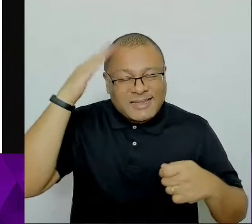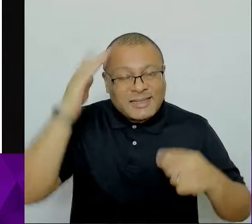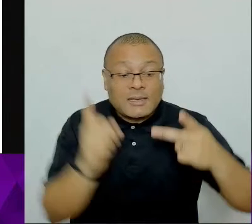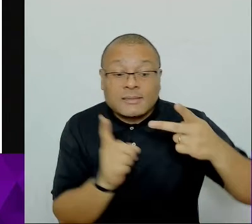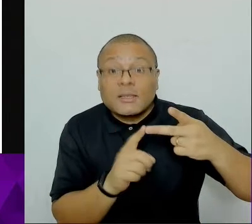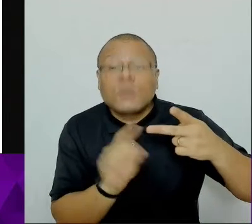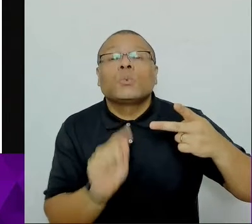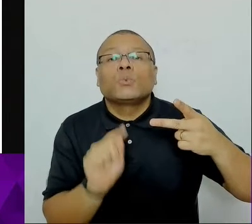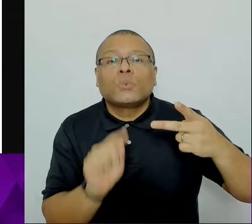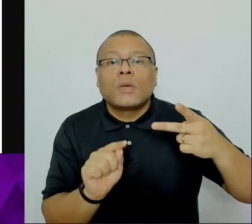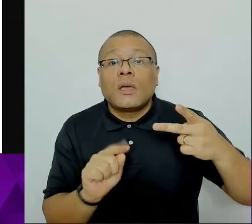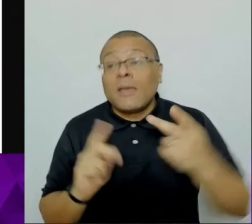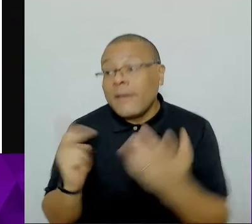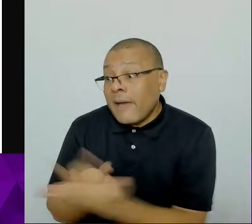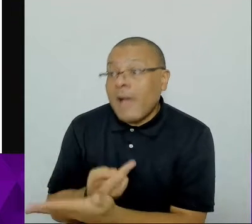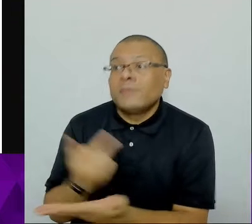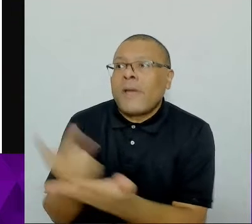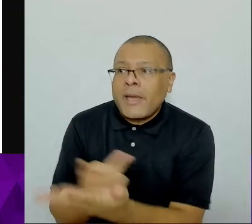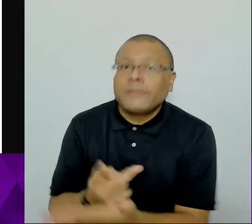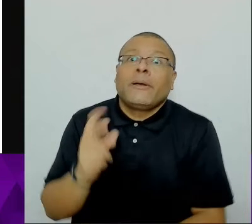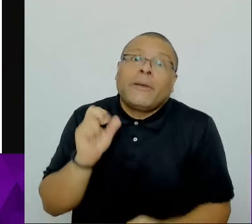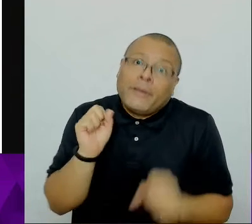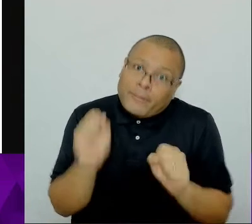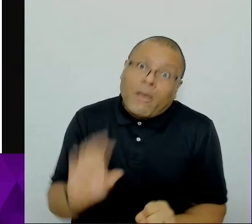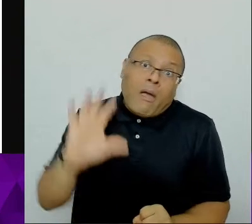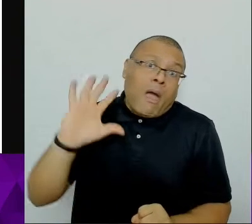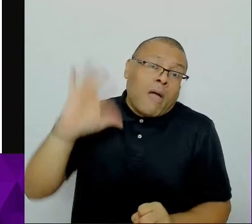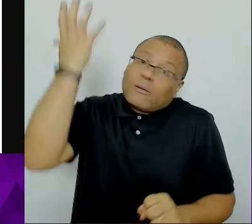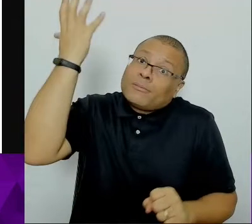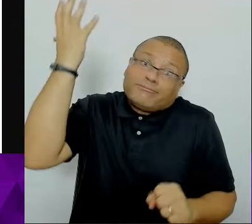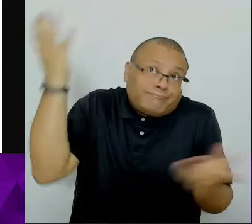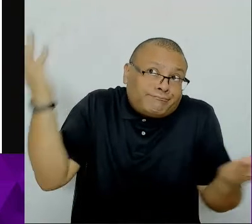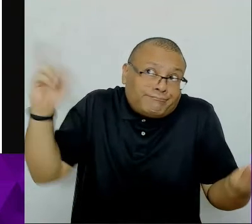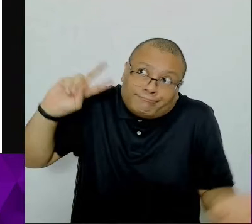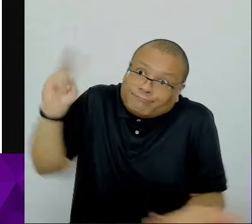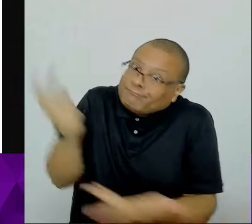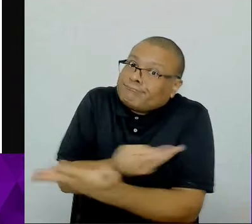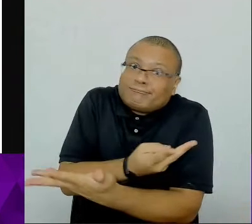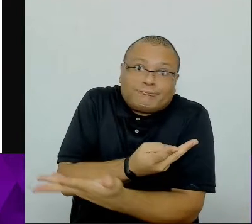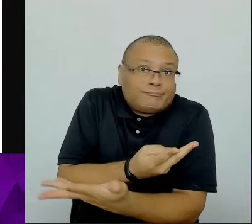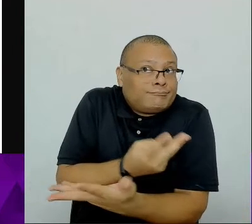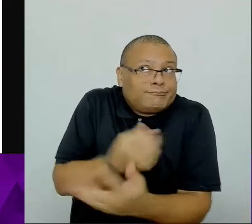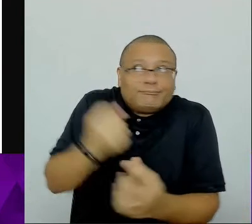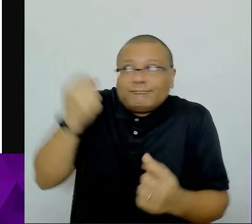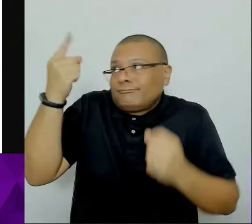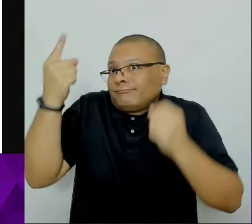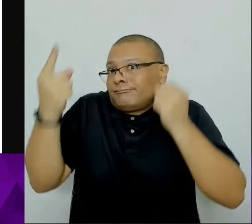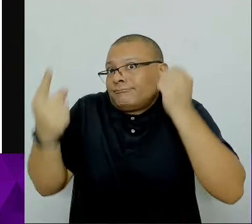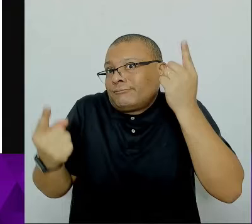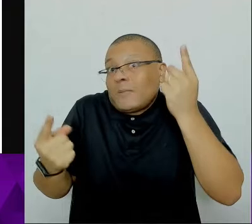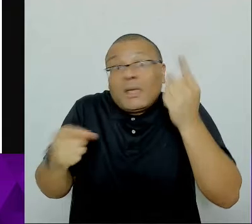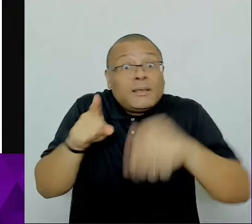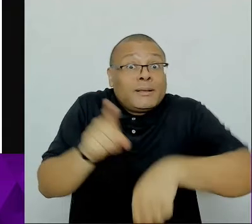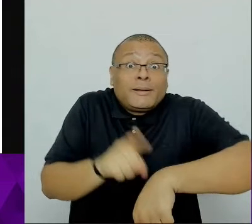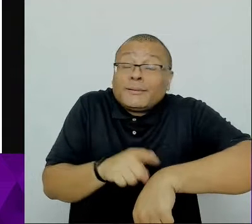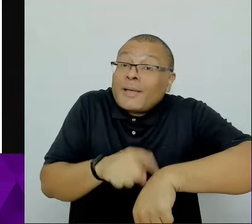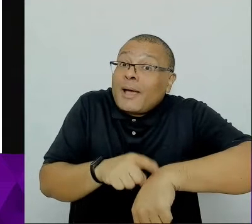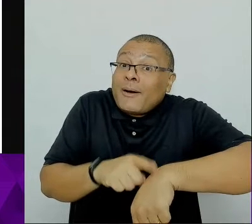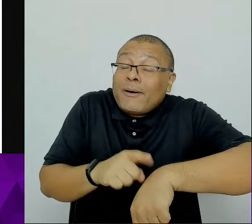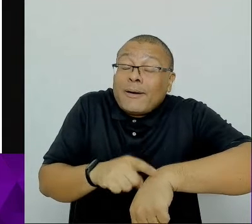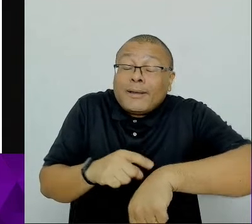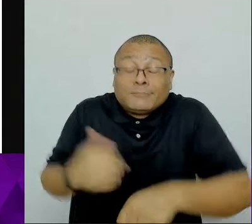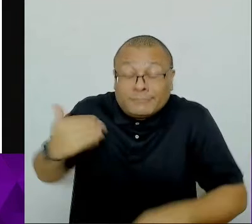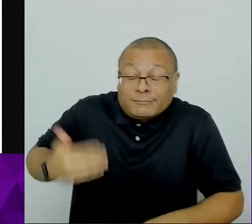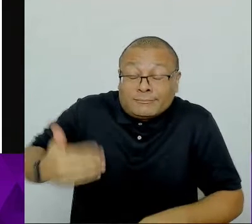porque, olha só, adivinha, vai dar errado, né? Fatalmente alguma coisa vai dar errado uma hora e muitas vezes acontece com uma frequência até maior do que a